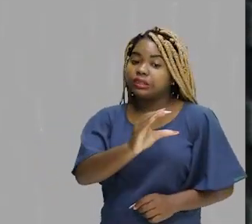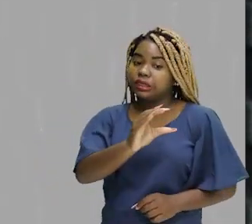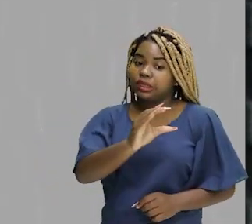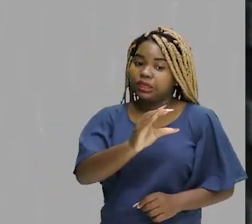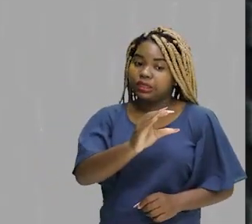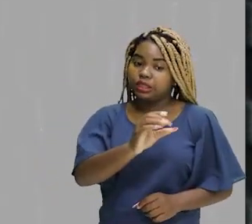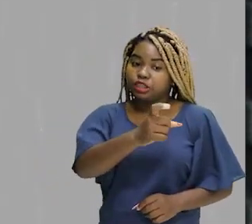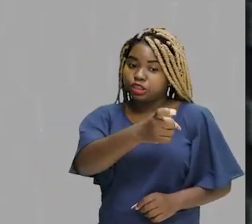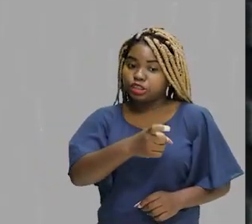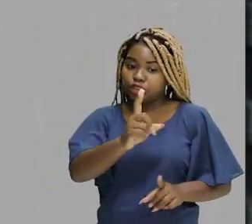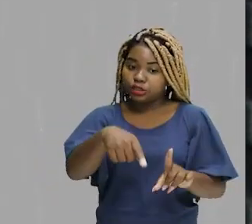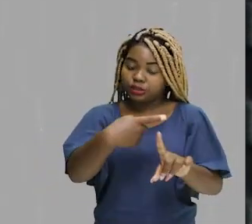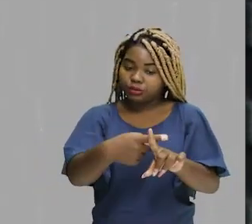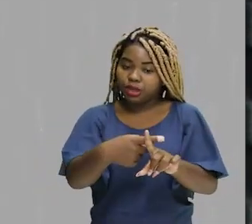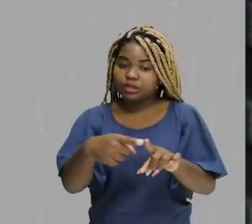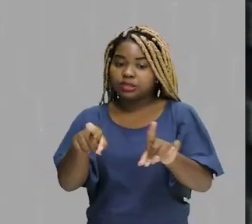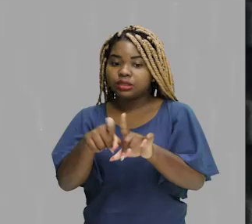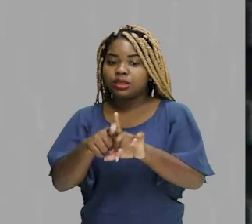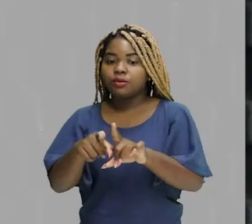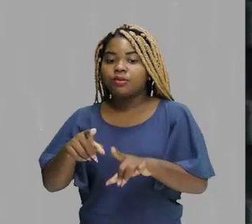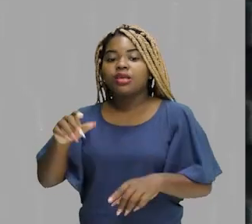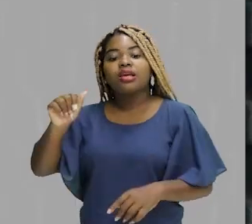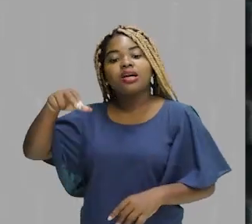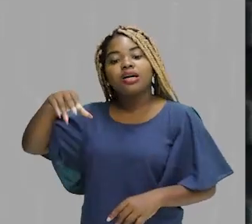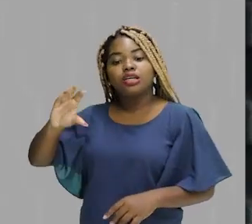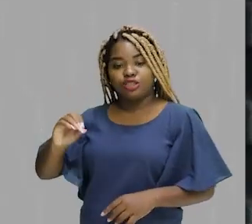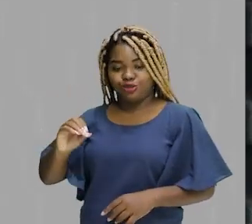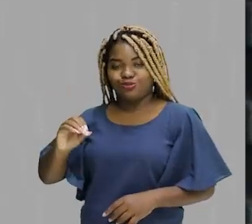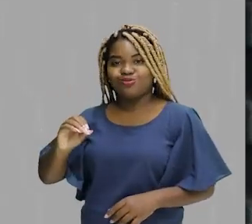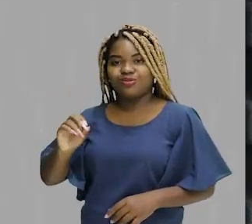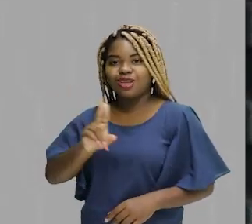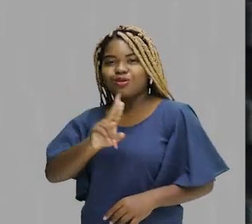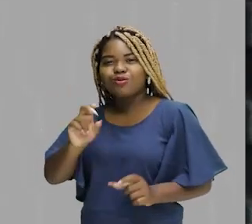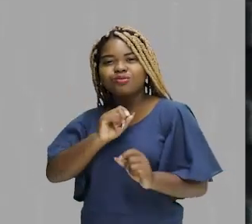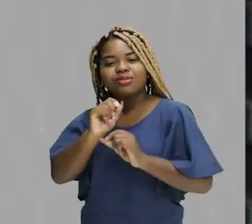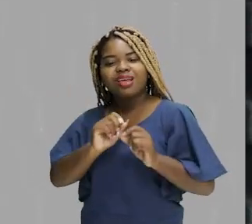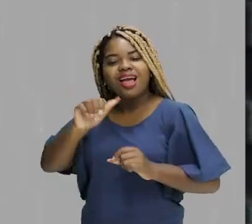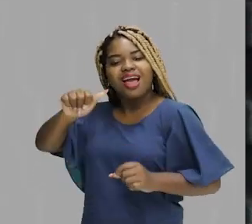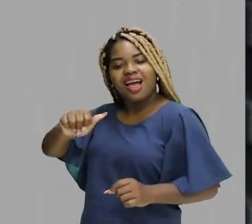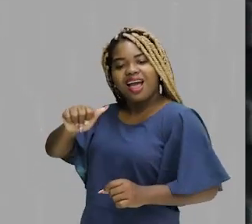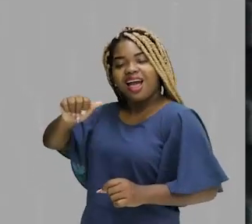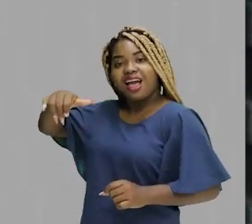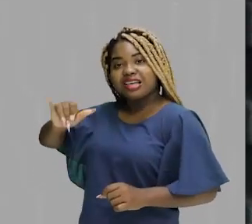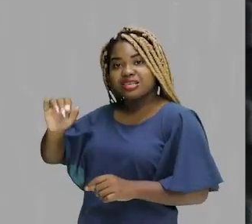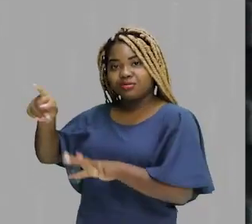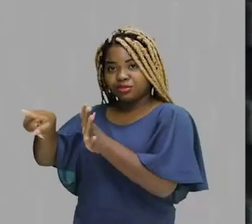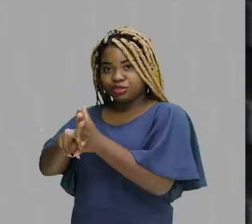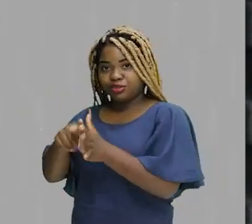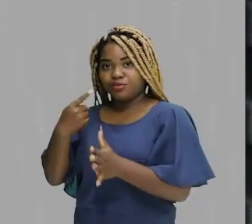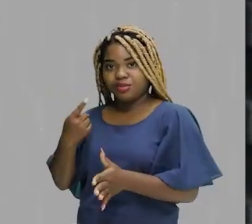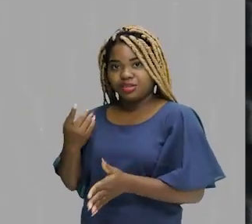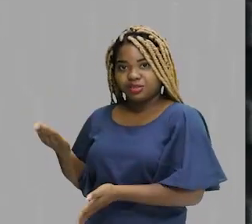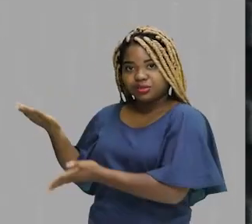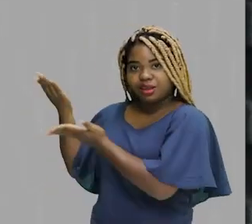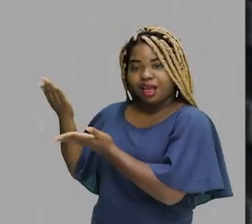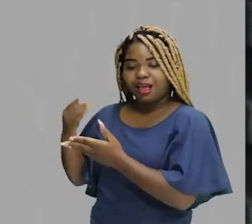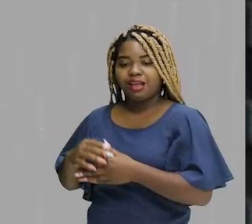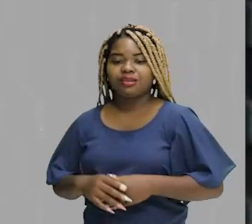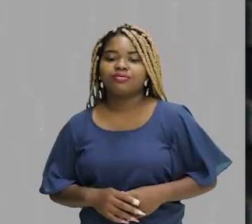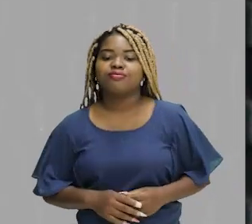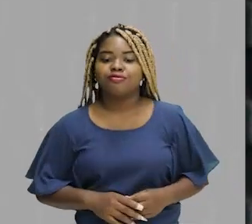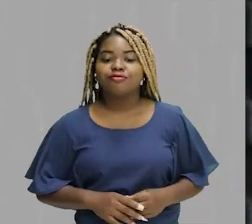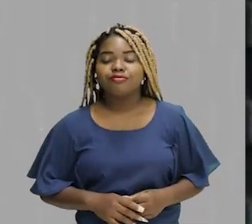CX+, e por um ânion, que eu estou chamando aqui de AY-.